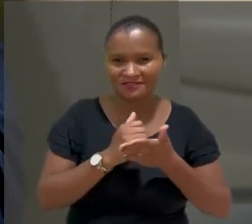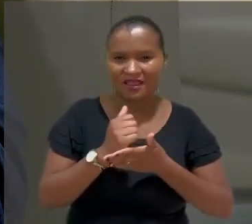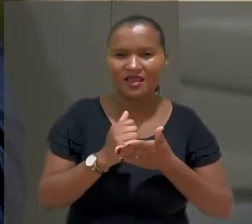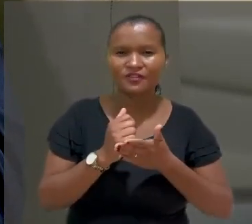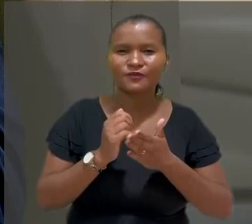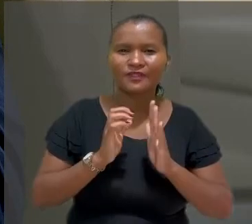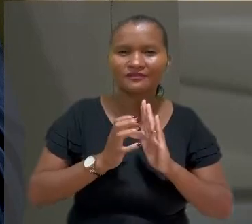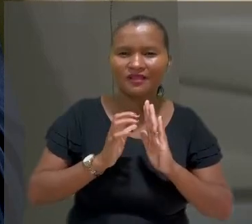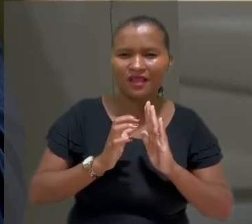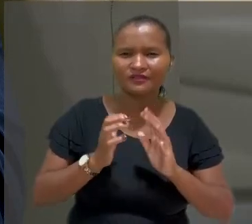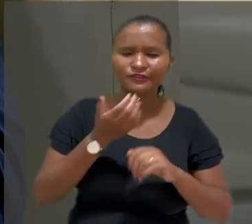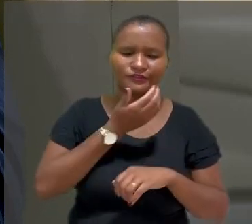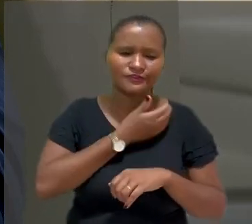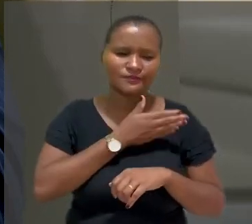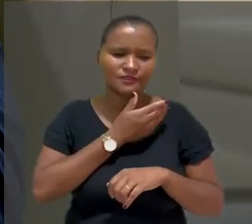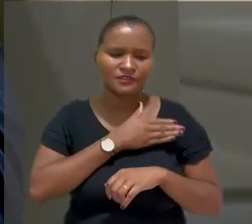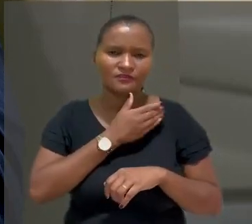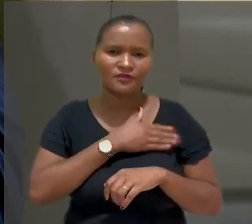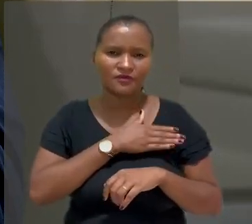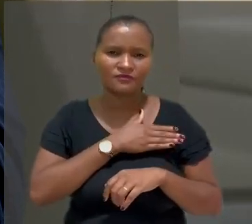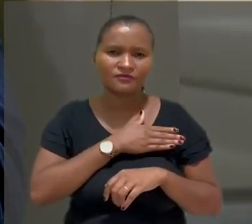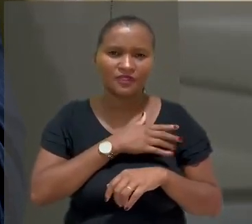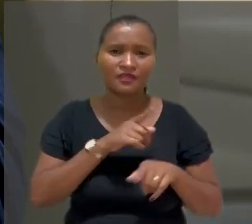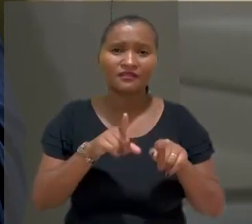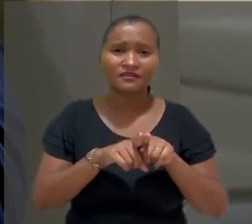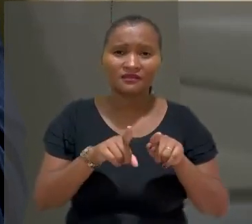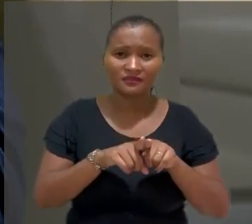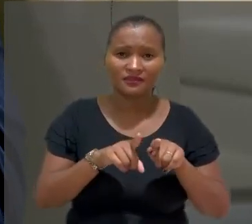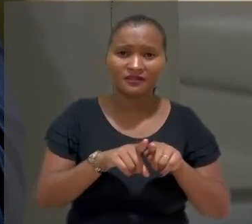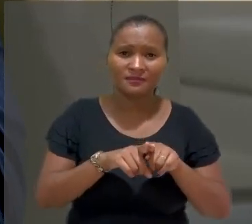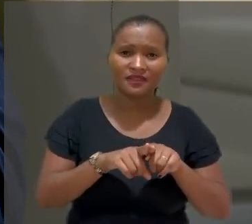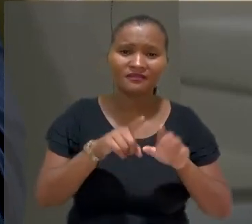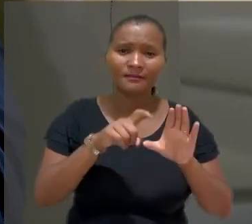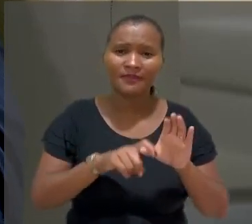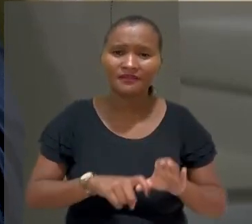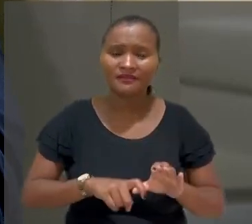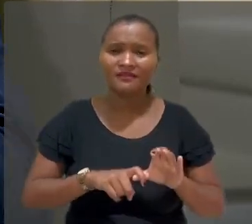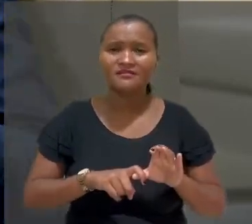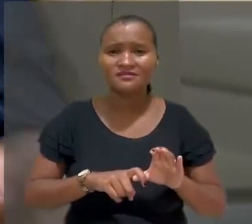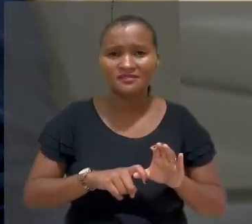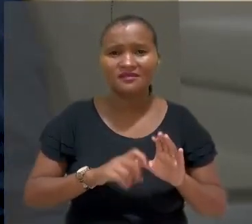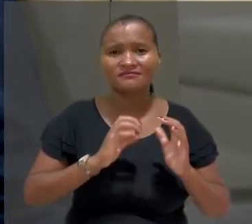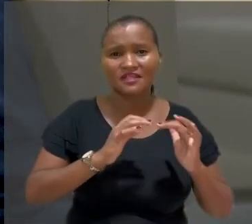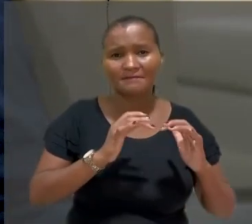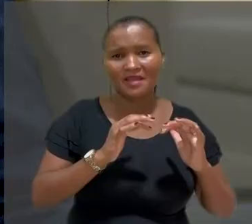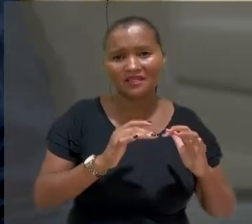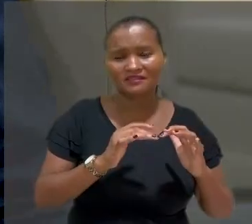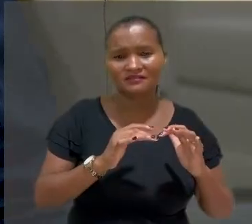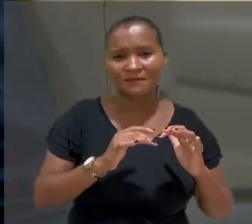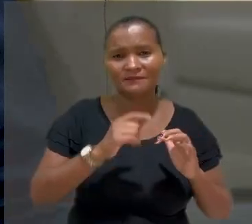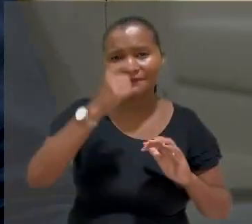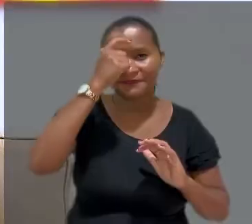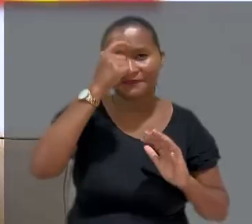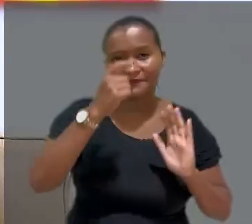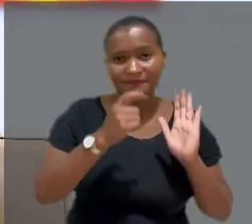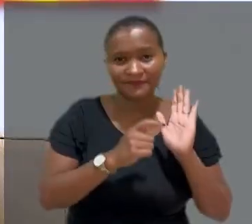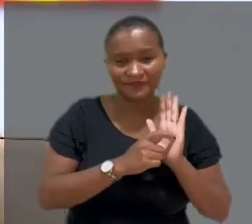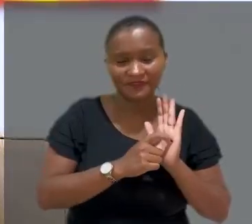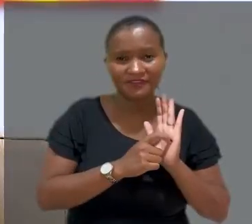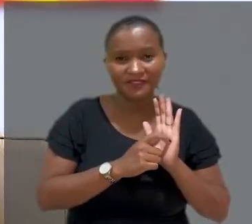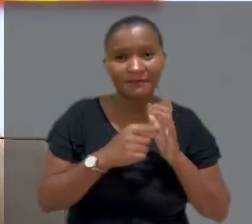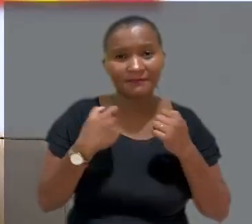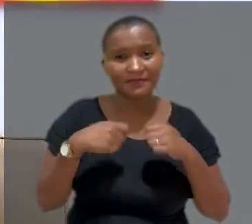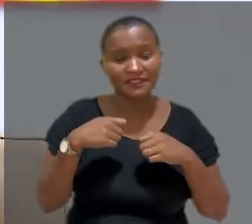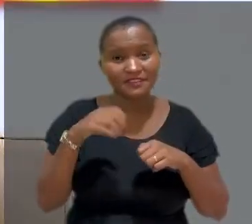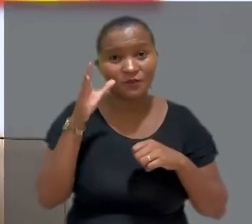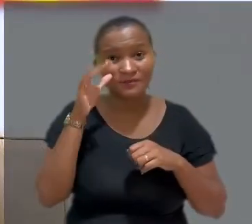perfis baseados em dados discriminatórios e a dependência aos dados e decisões da máquina. A